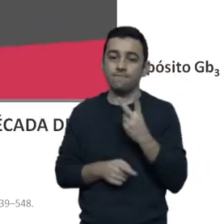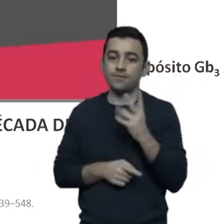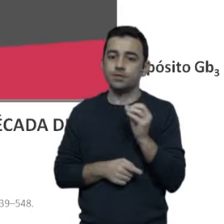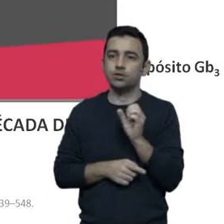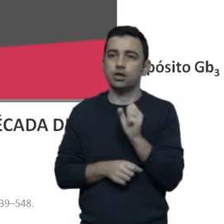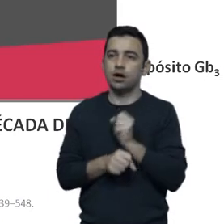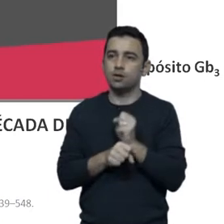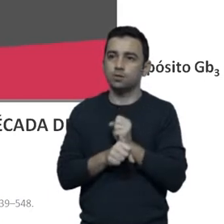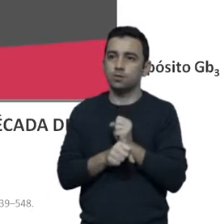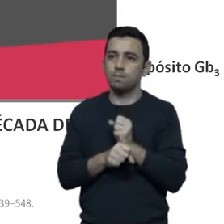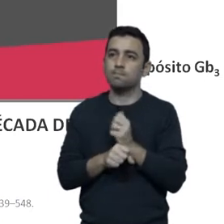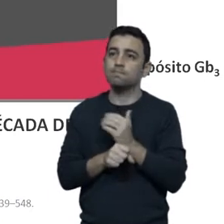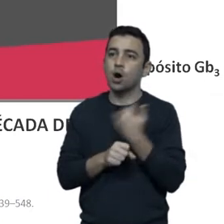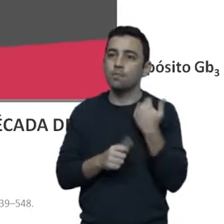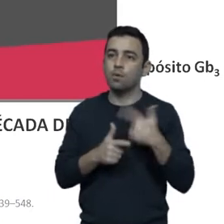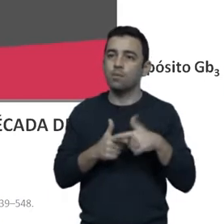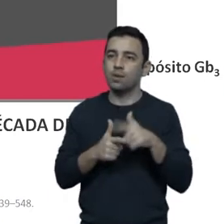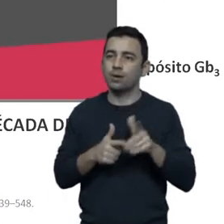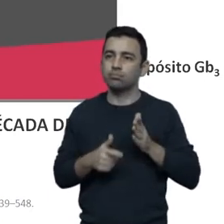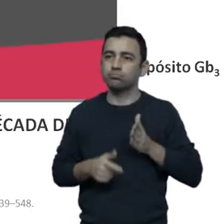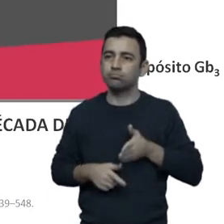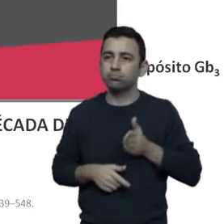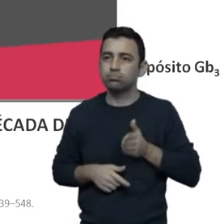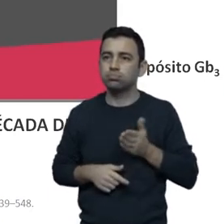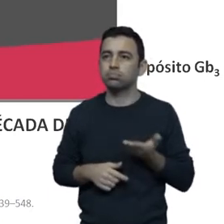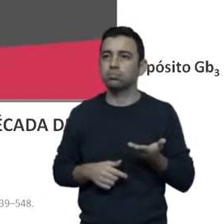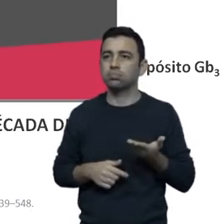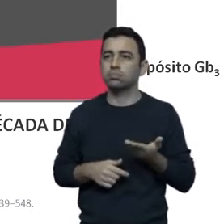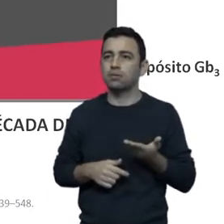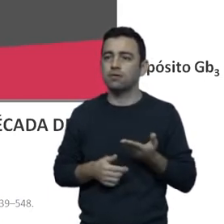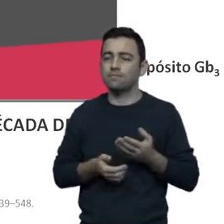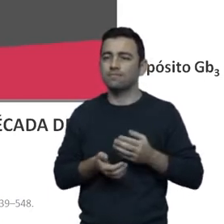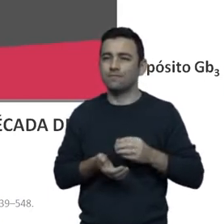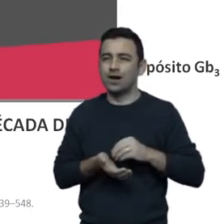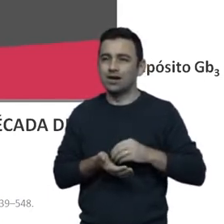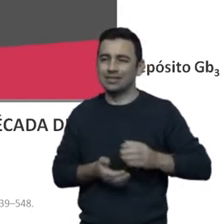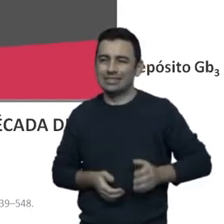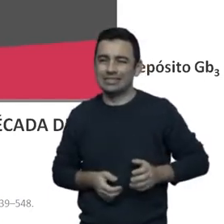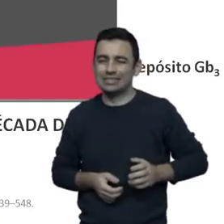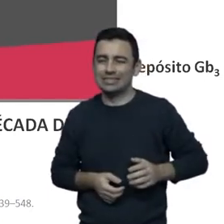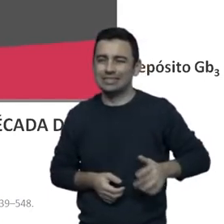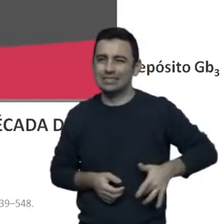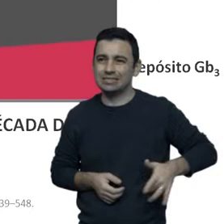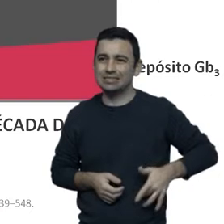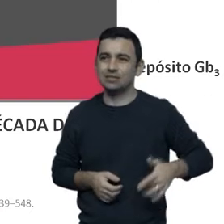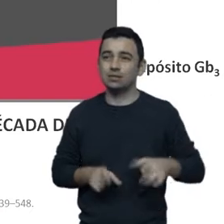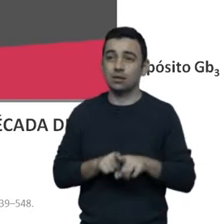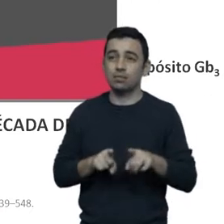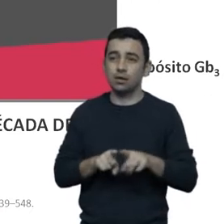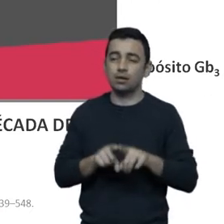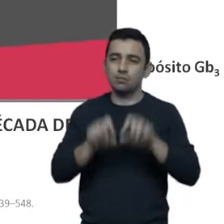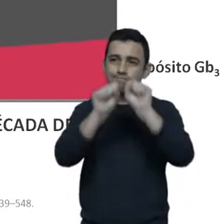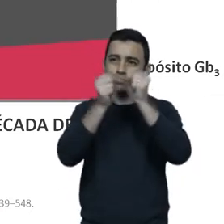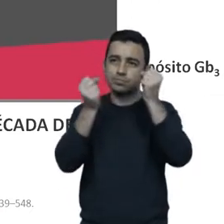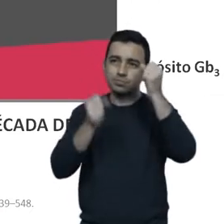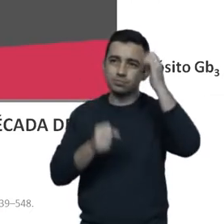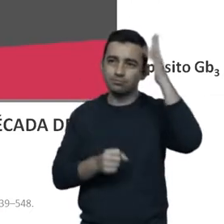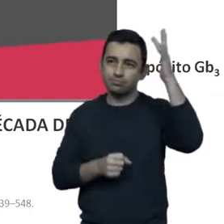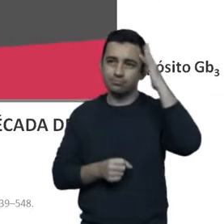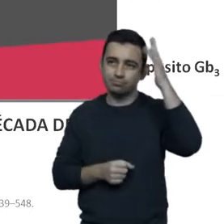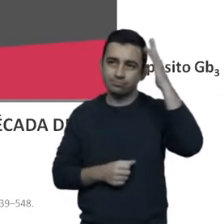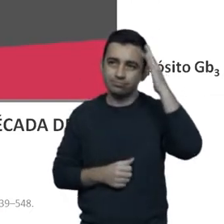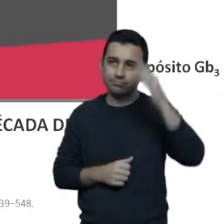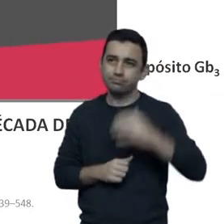acabam falecendo de problemas cardíacos, insuficiência renal ou acidente vascular cerebral, o que a gente chama de